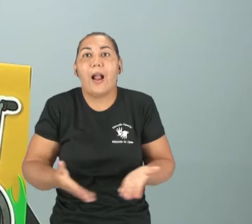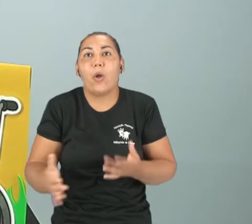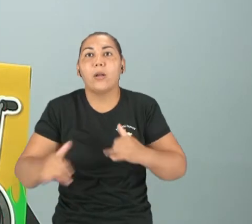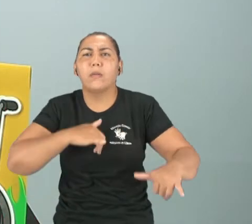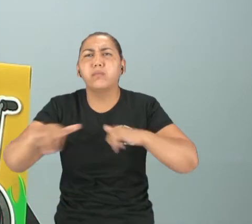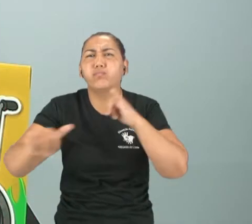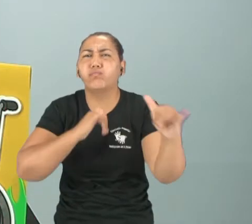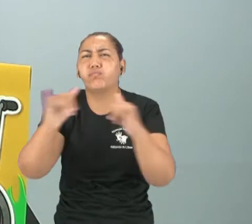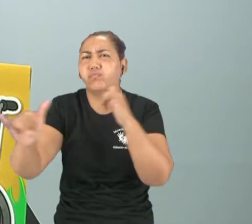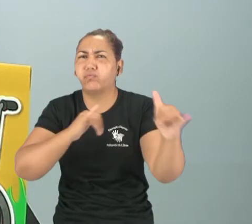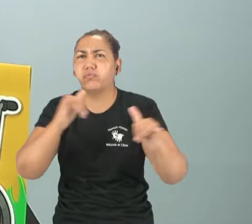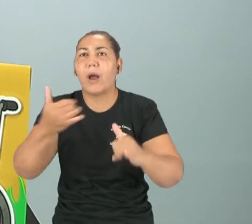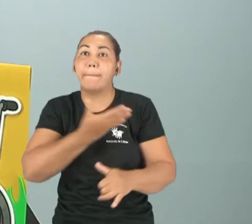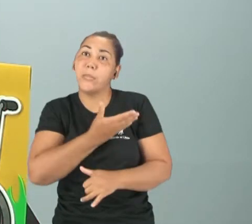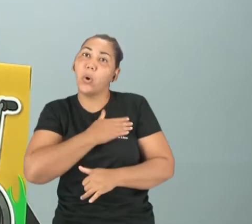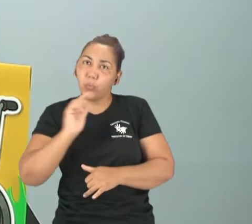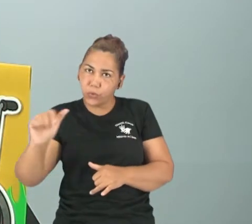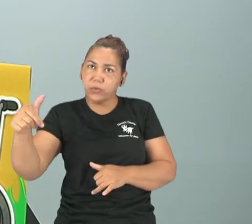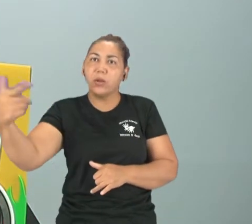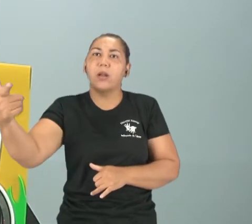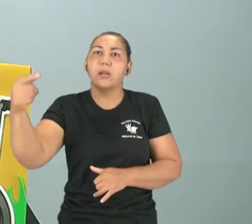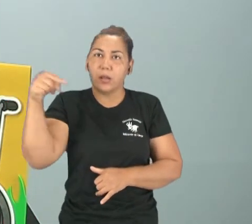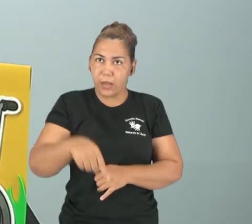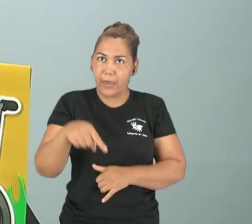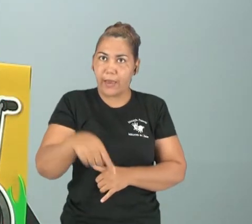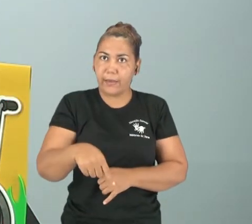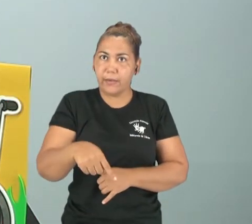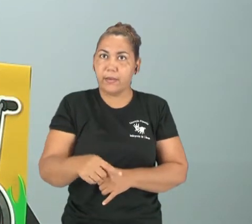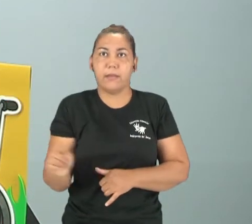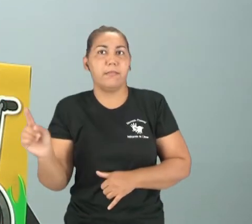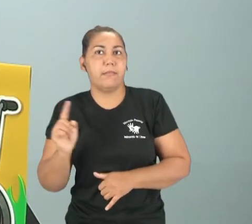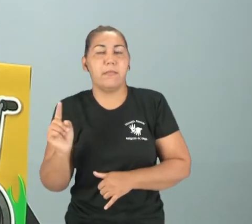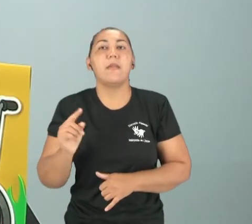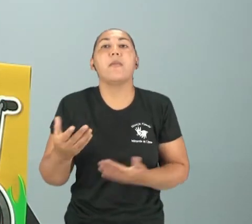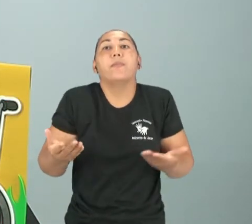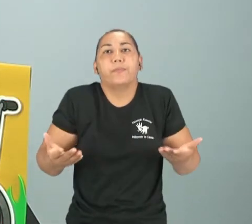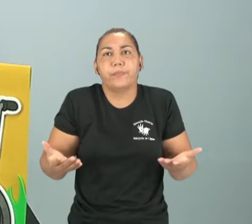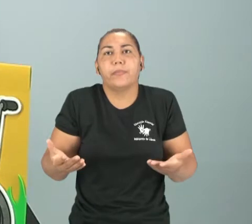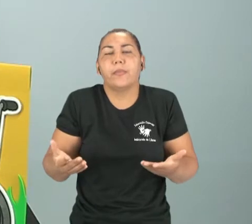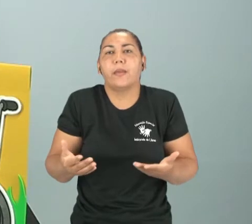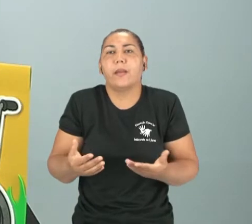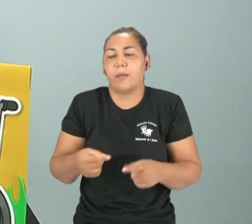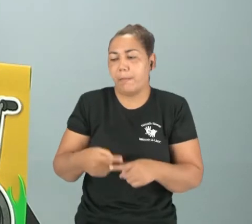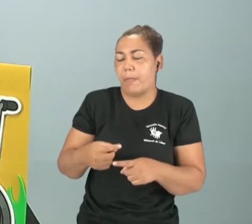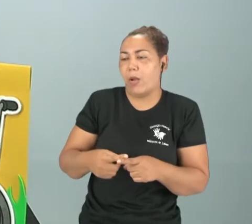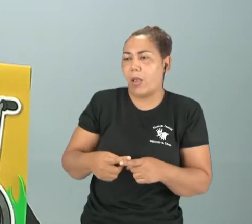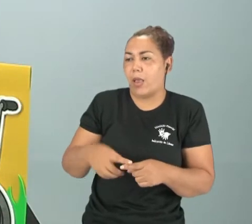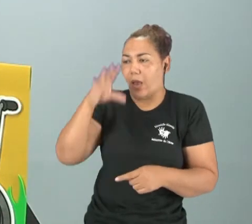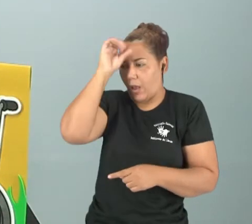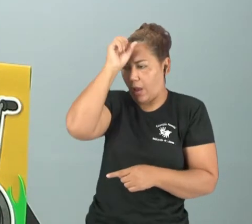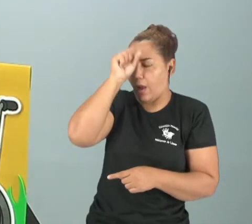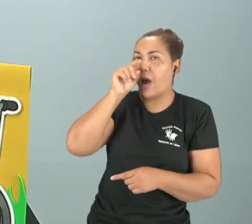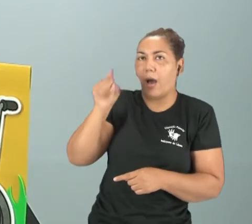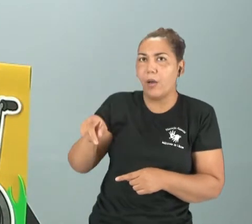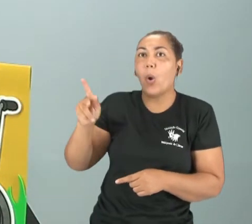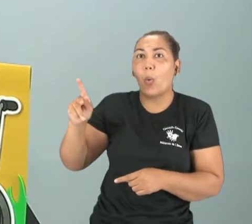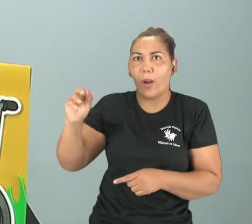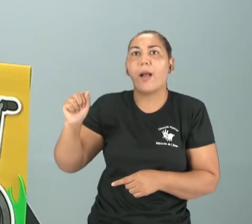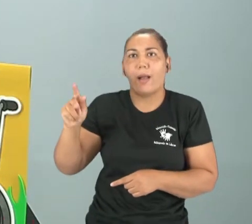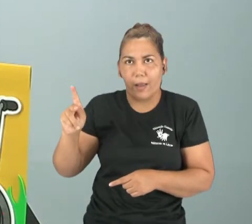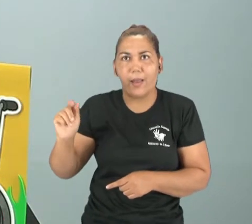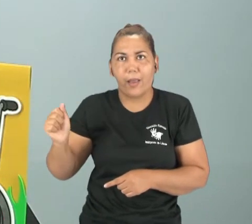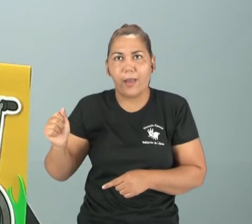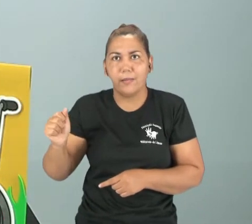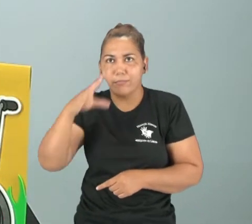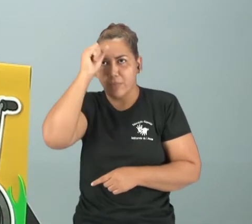coleguinhas que não estão aqui hoje. Não estão aqui hoje, porque a gente aprendeu com você, Cacá, que isso é errado, que a cor, ela